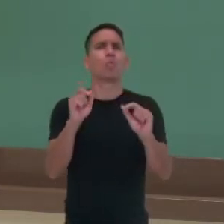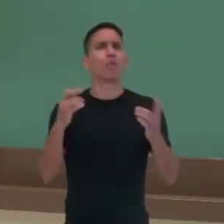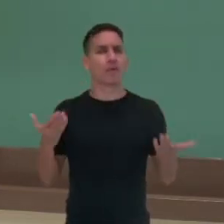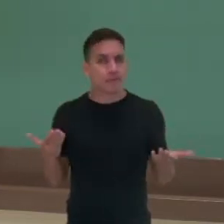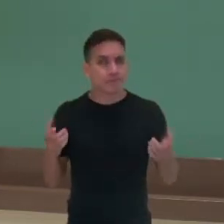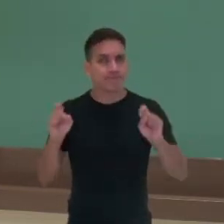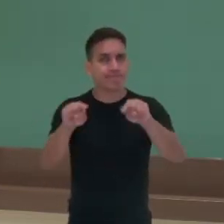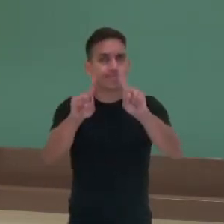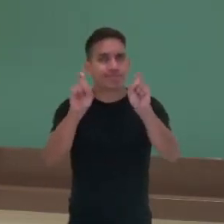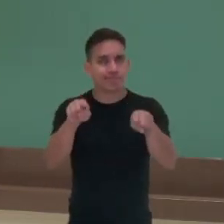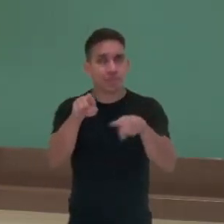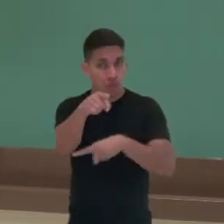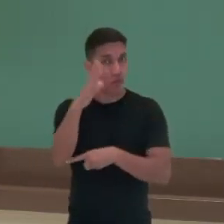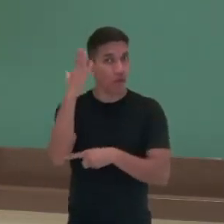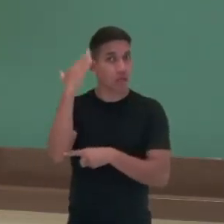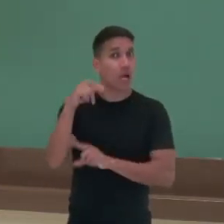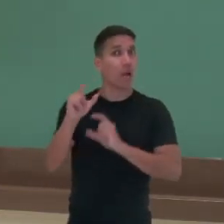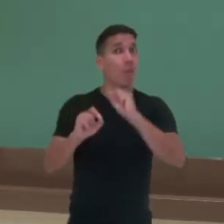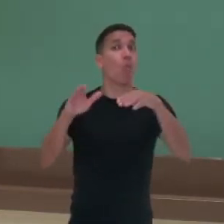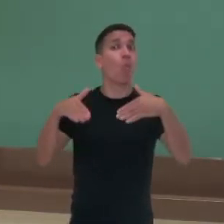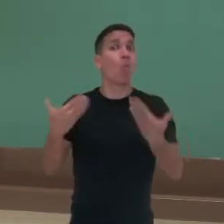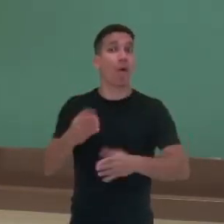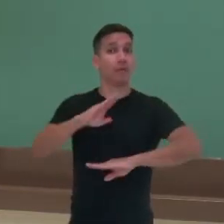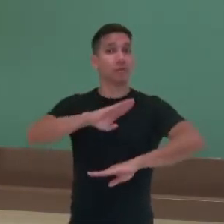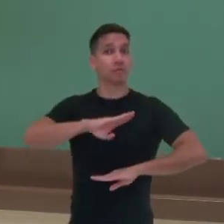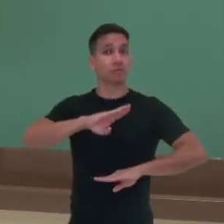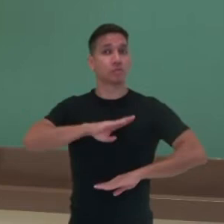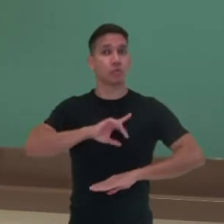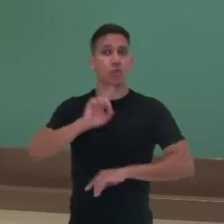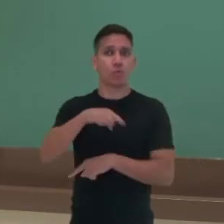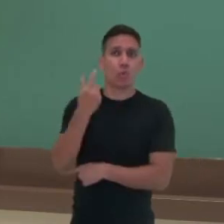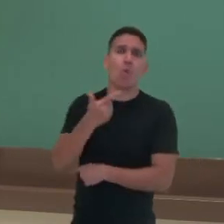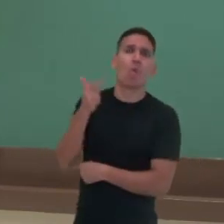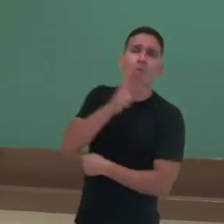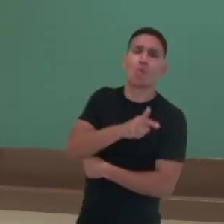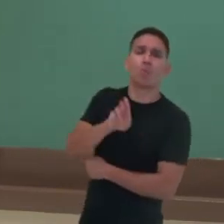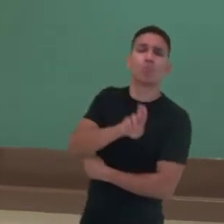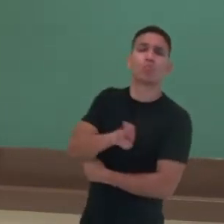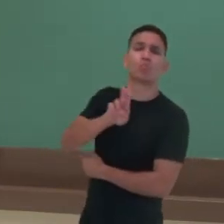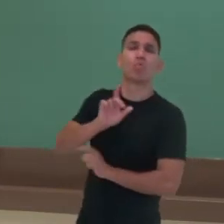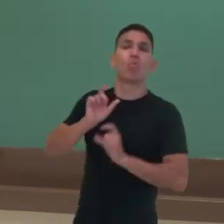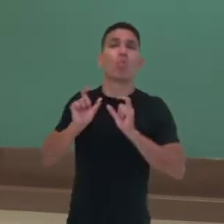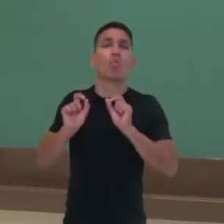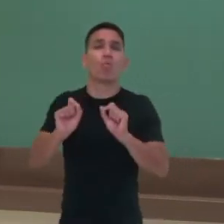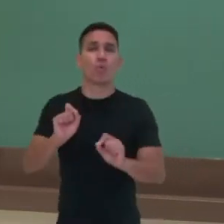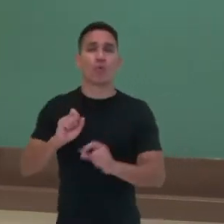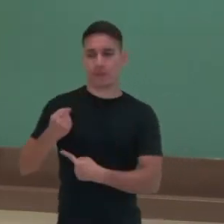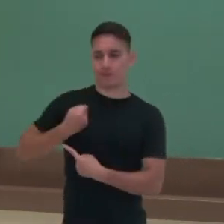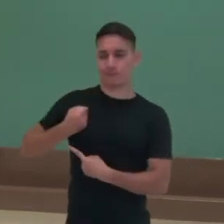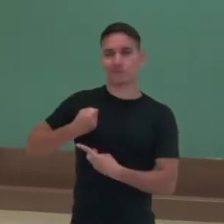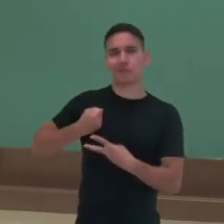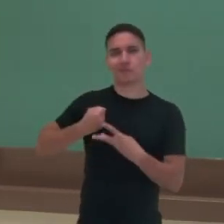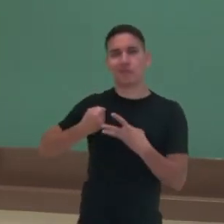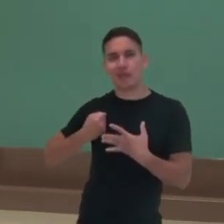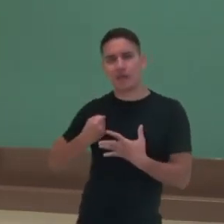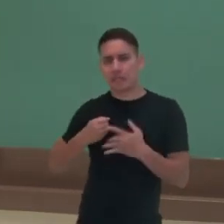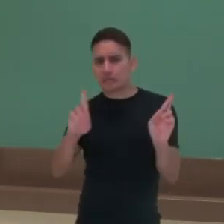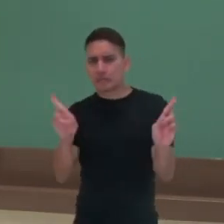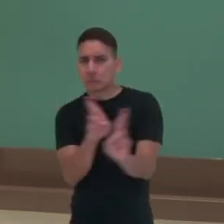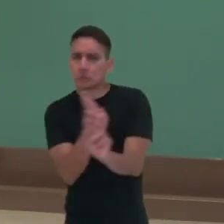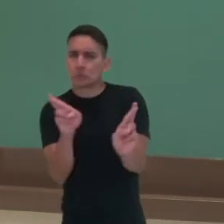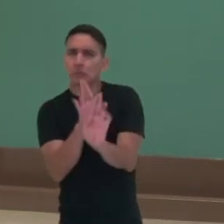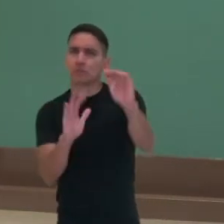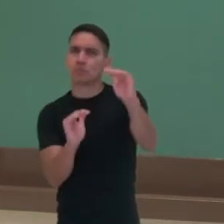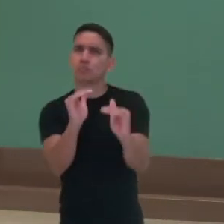Você saberia em quais situações nós podemos utilizar os números diretamente